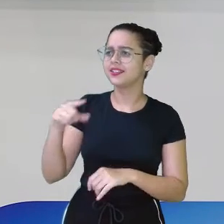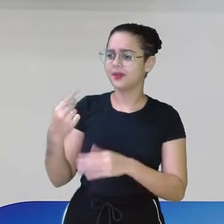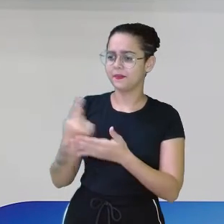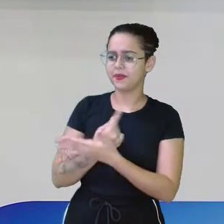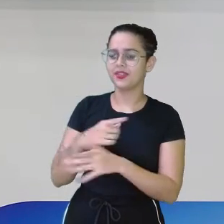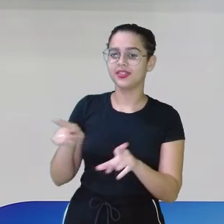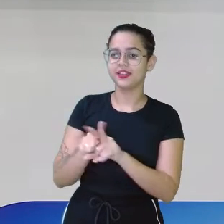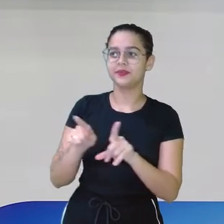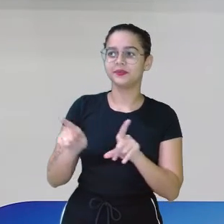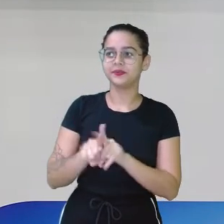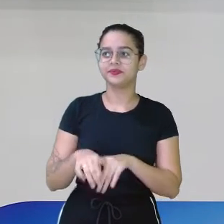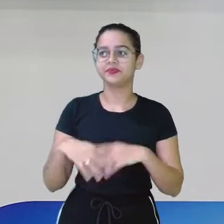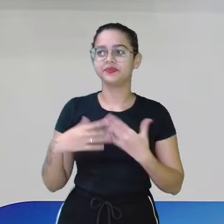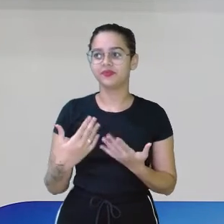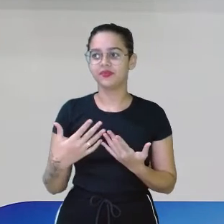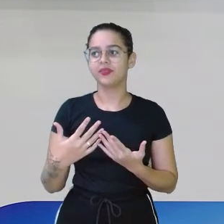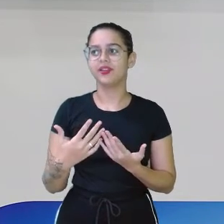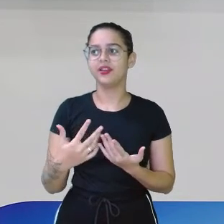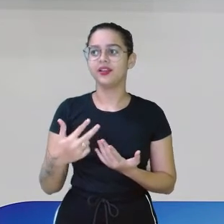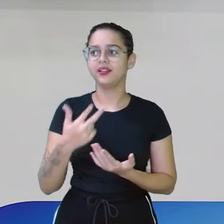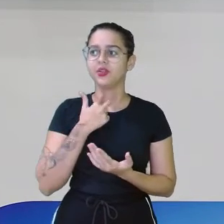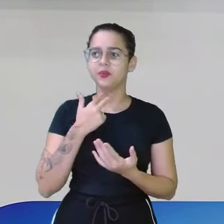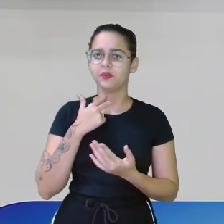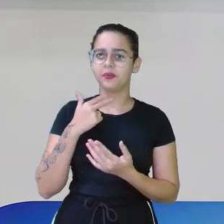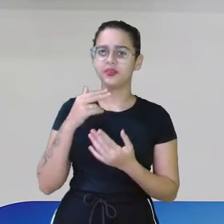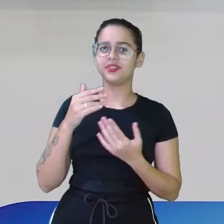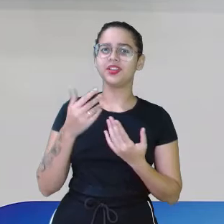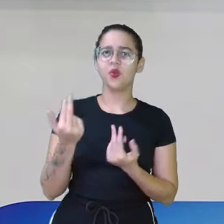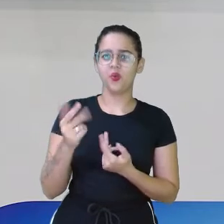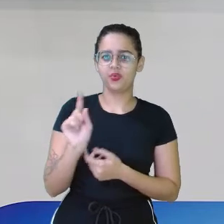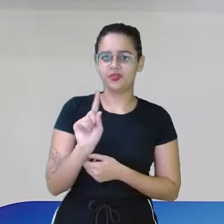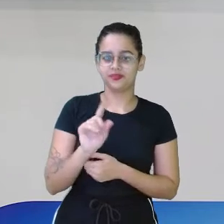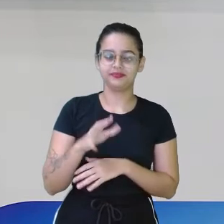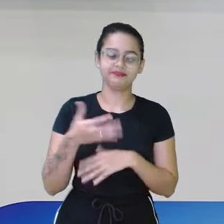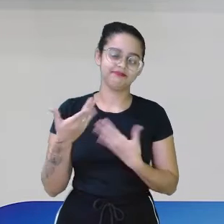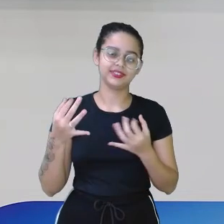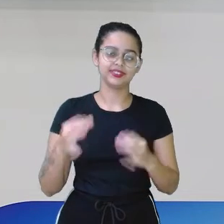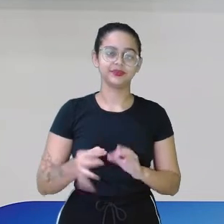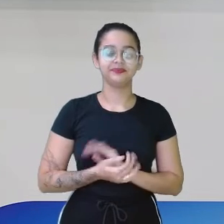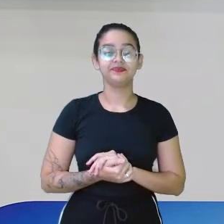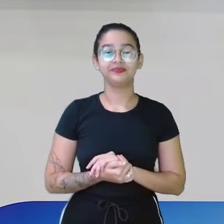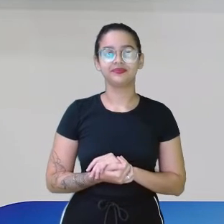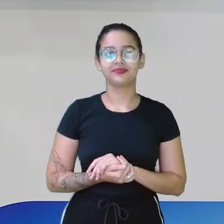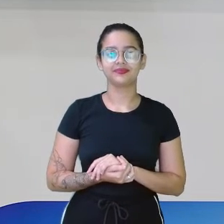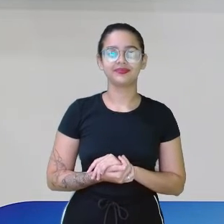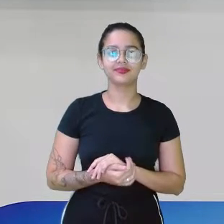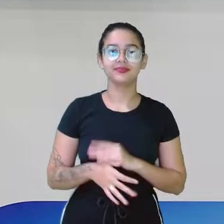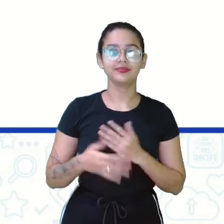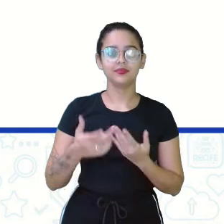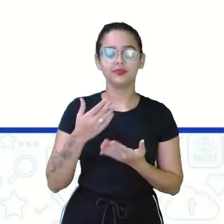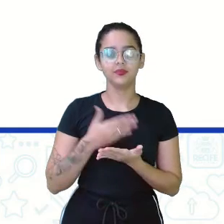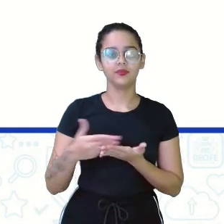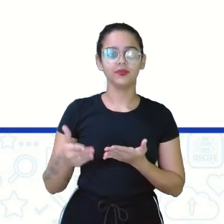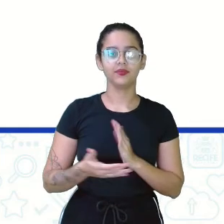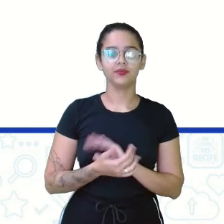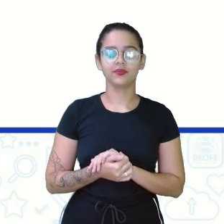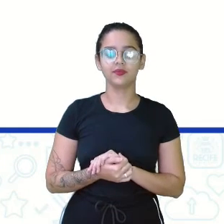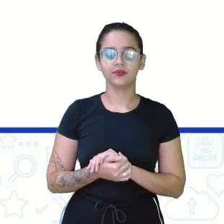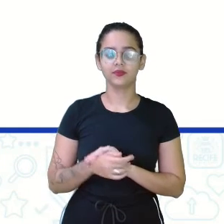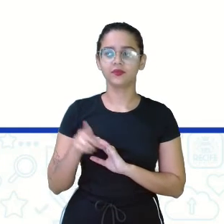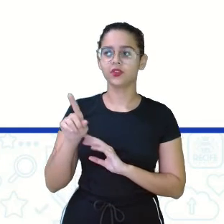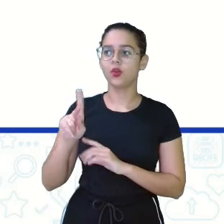isso também. E não pode pequenininha, não, é igual, né? Exato. Exatamente. Então, vamos lá.